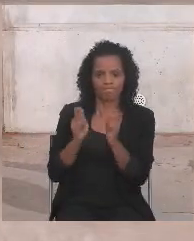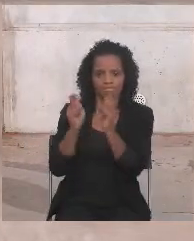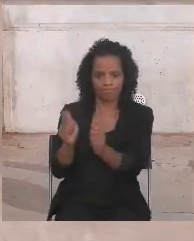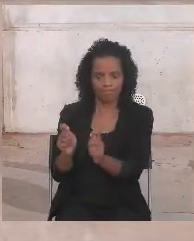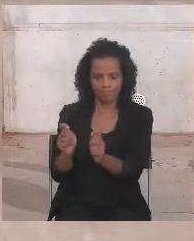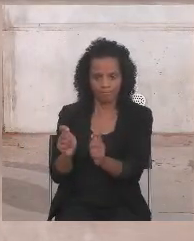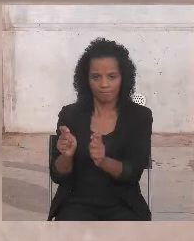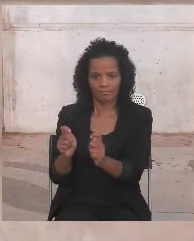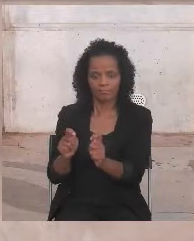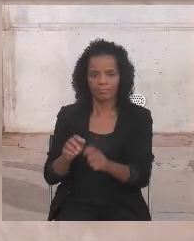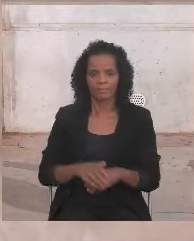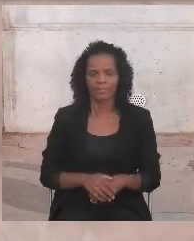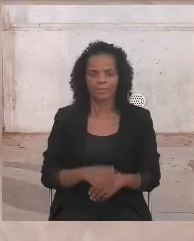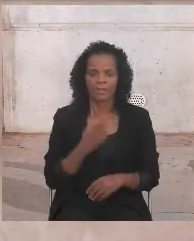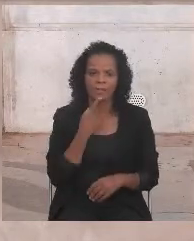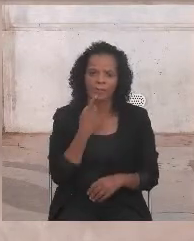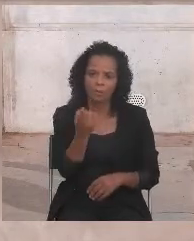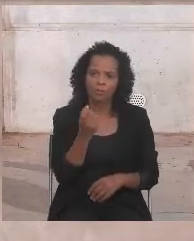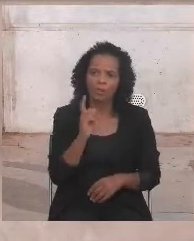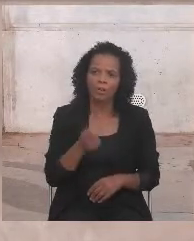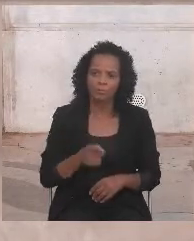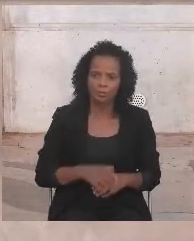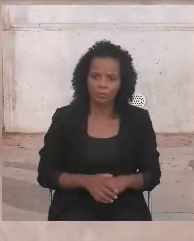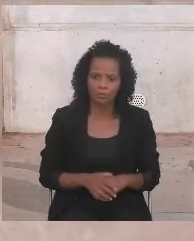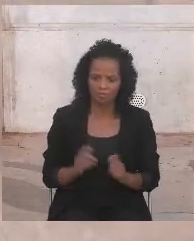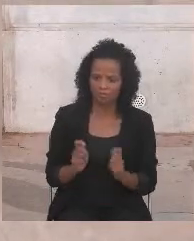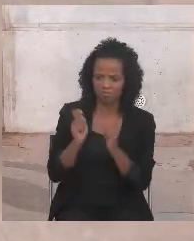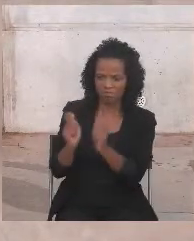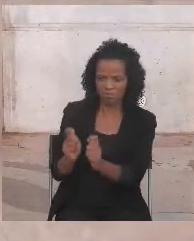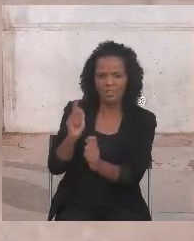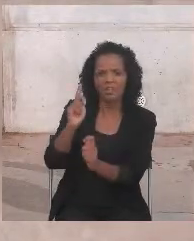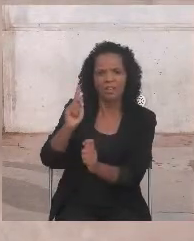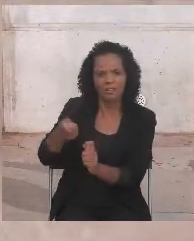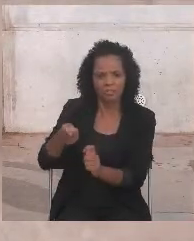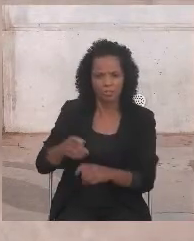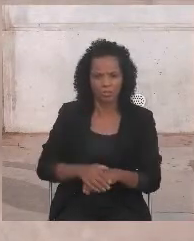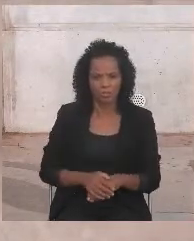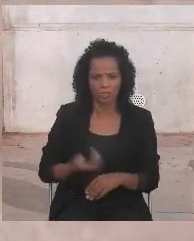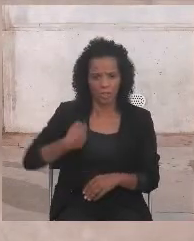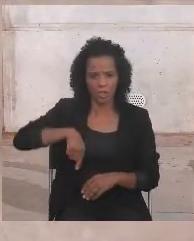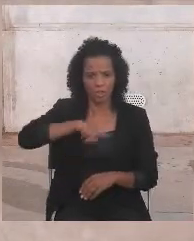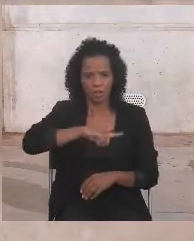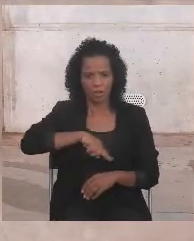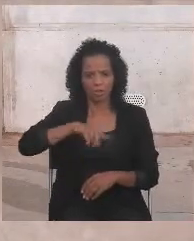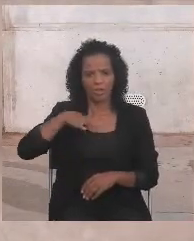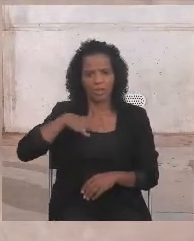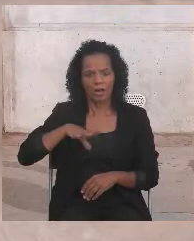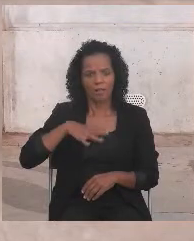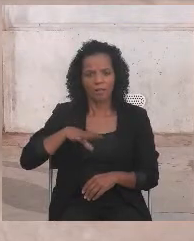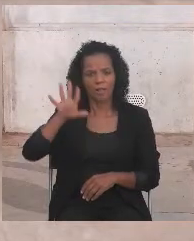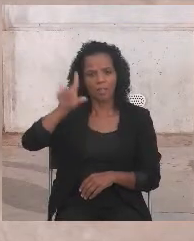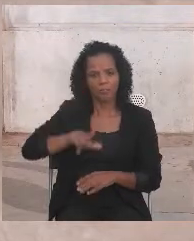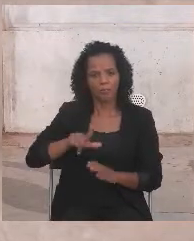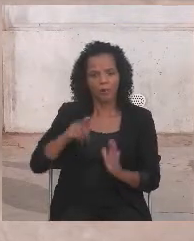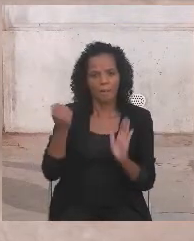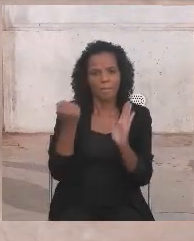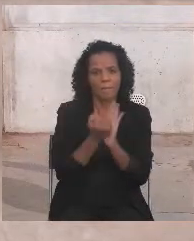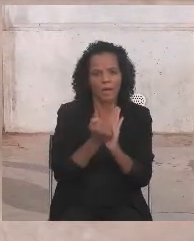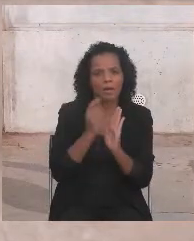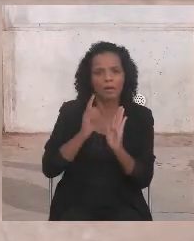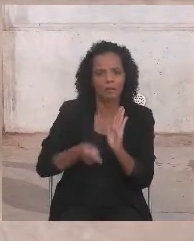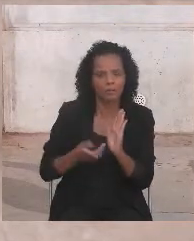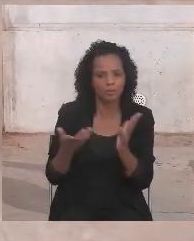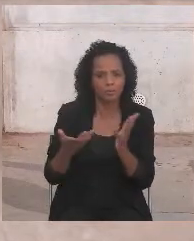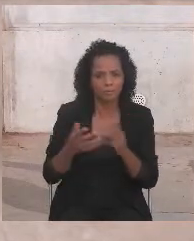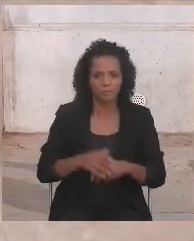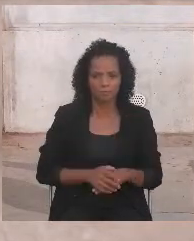testemunho. E a pergunta é: que testemunho será esse? Que marcas queremos deixar em Lisboa?